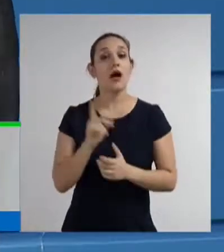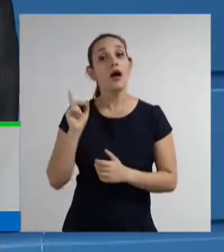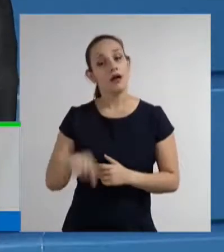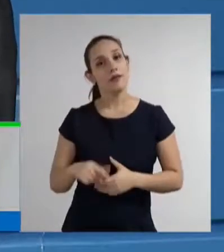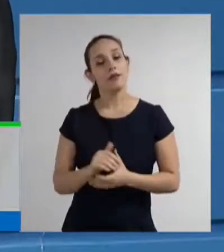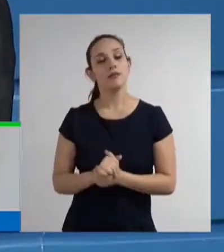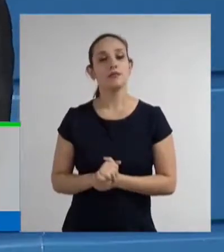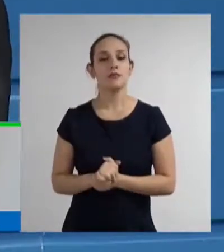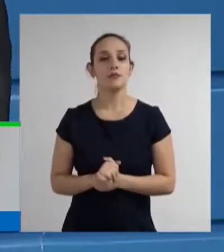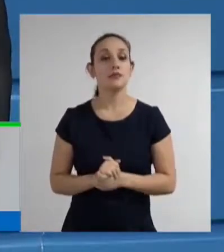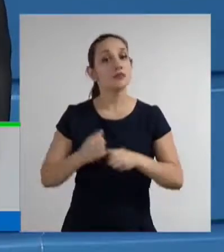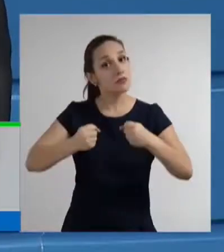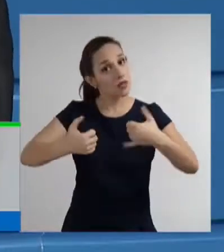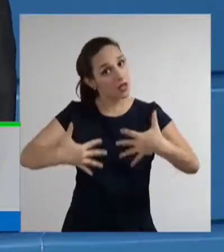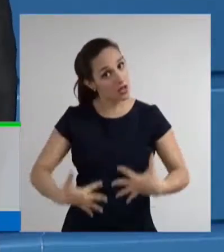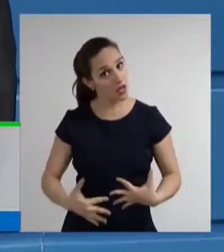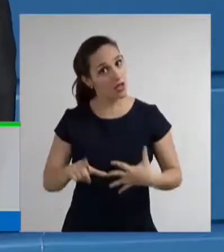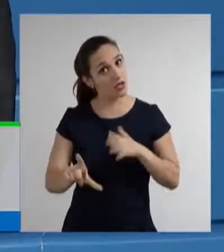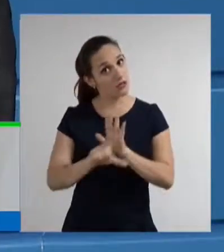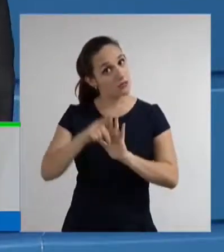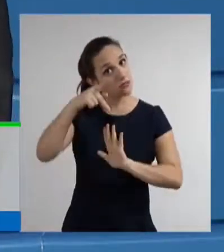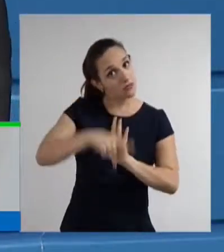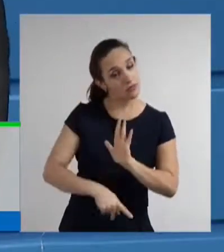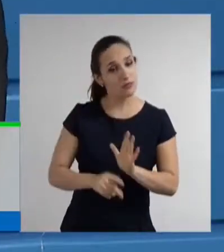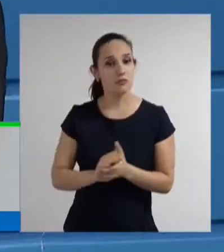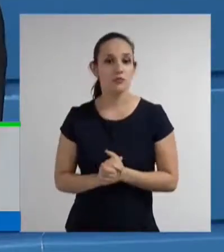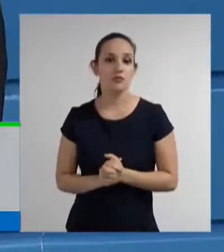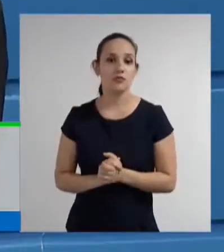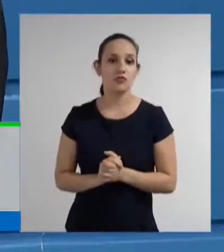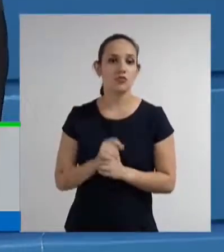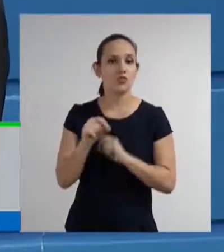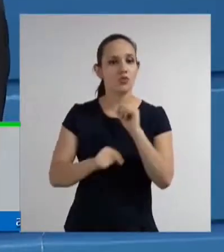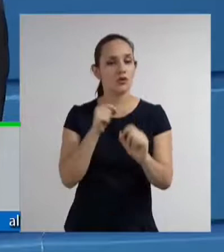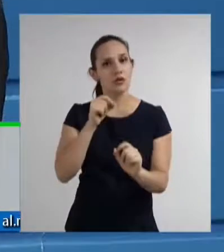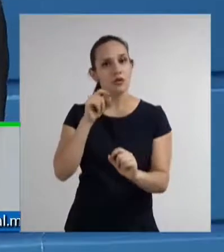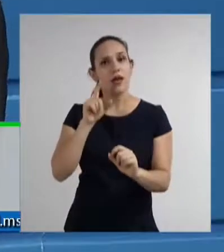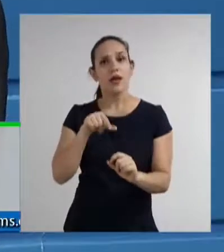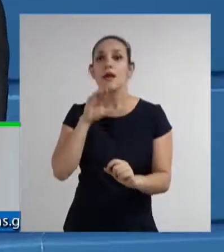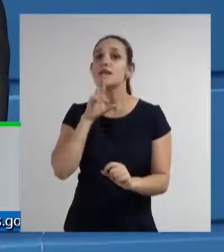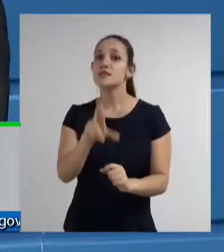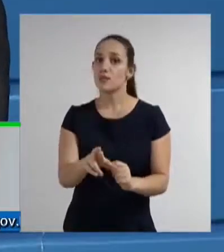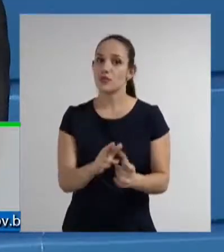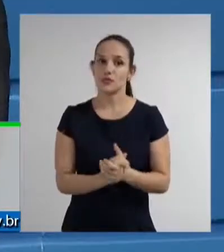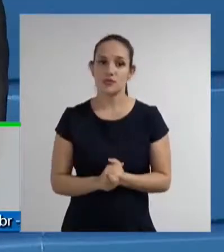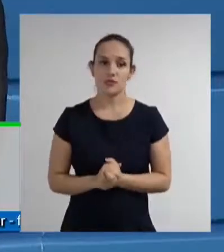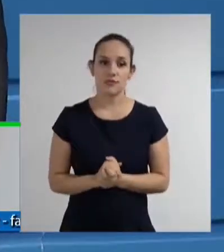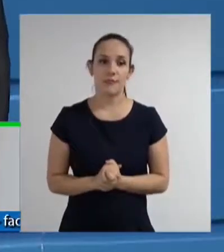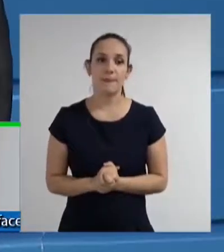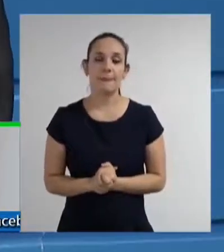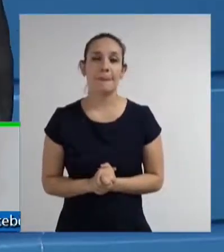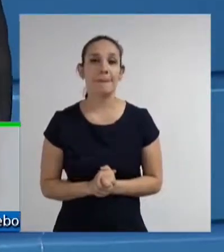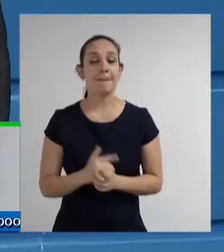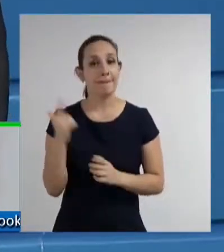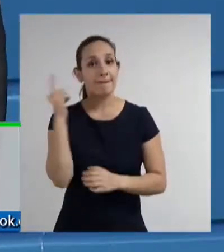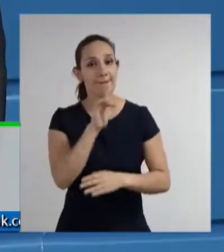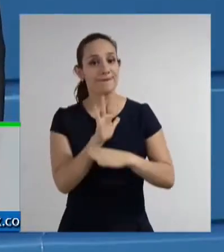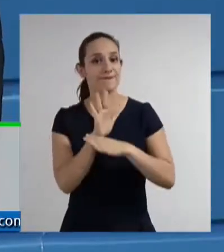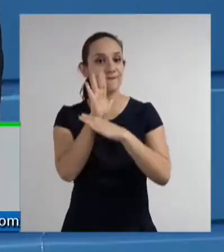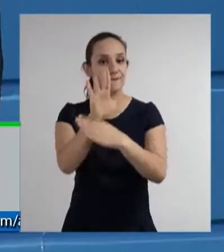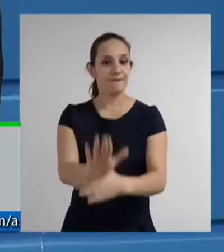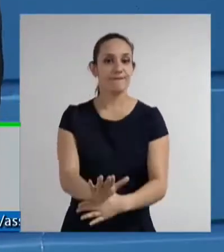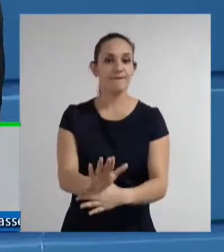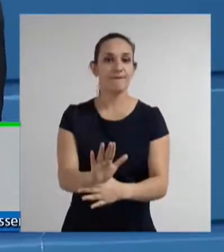assinalar que esse projeto de lei, ele tem como resultado final atender